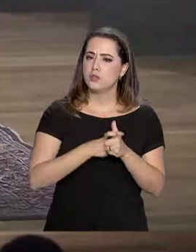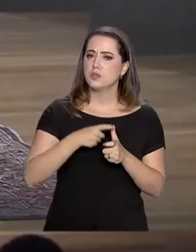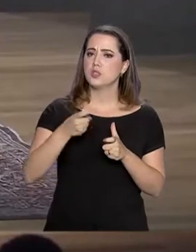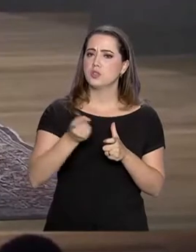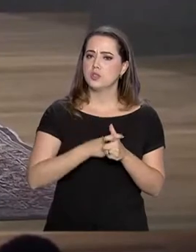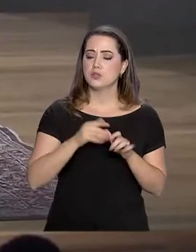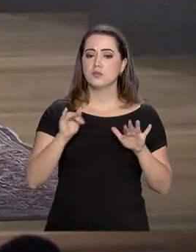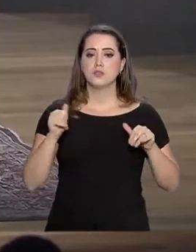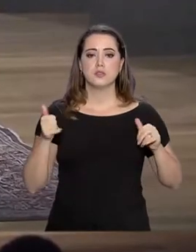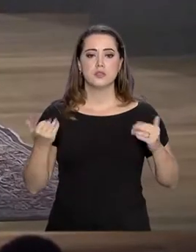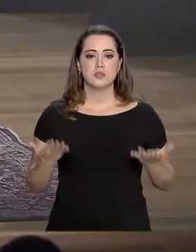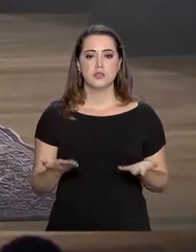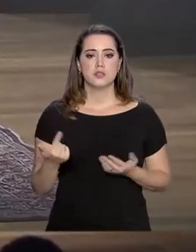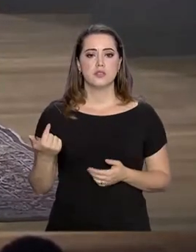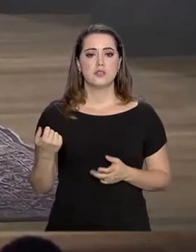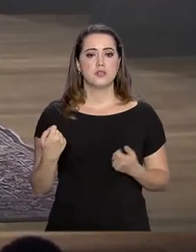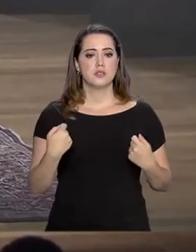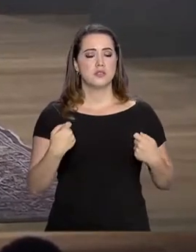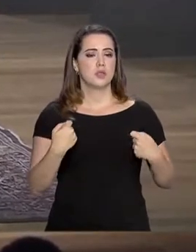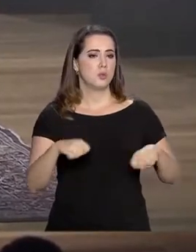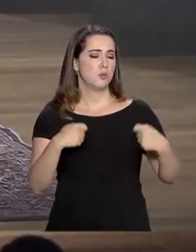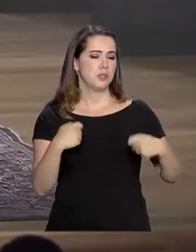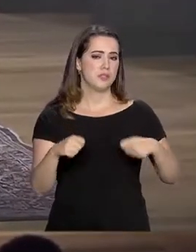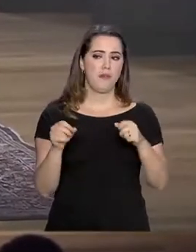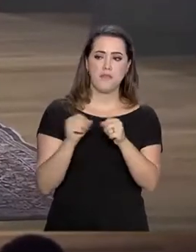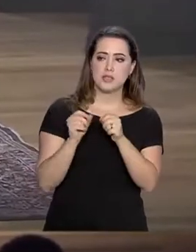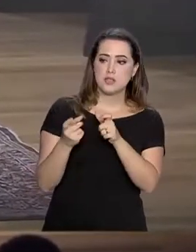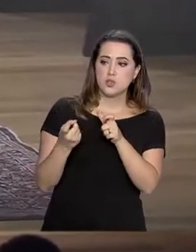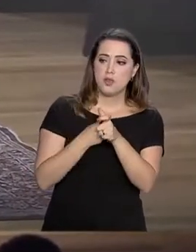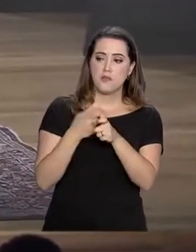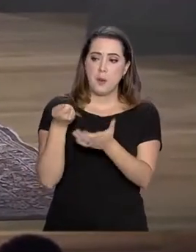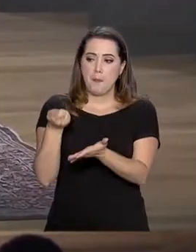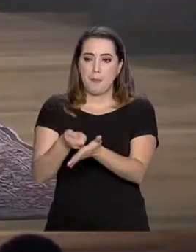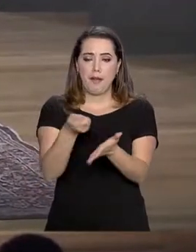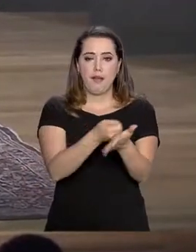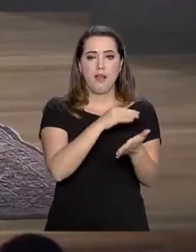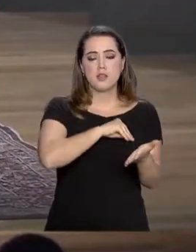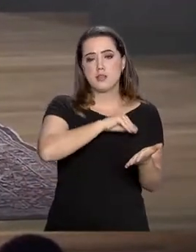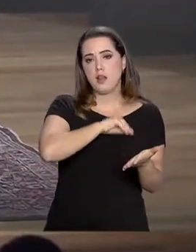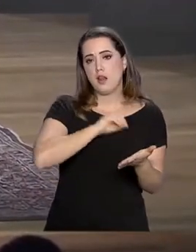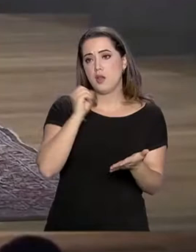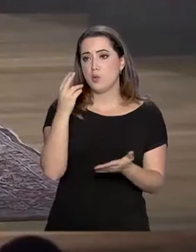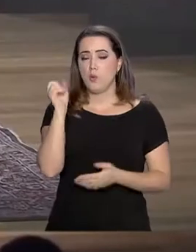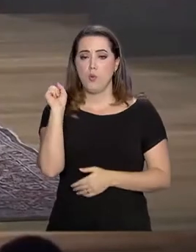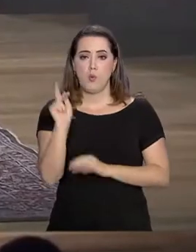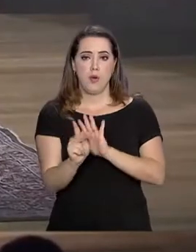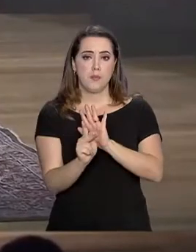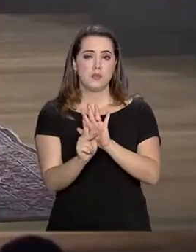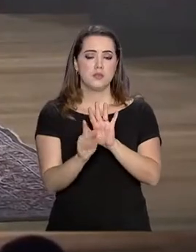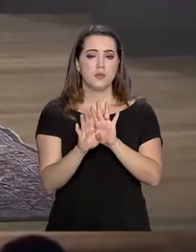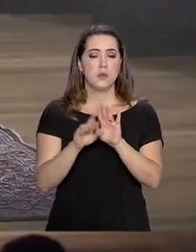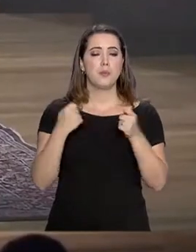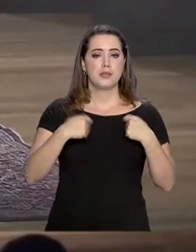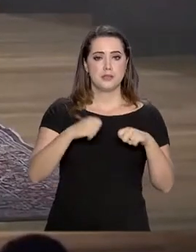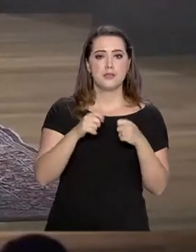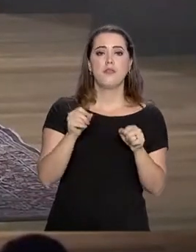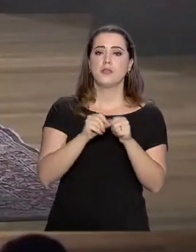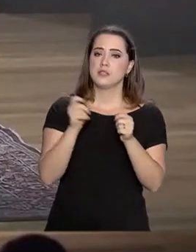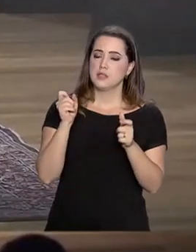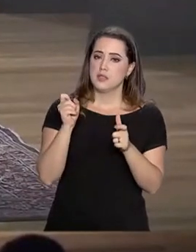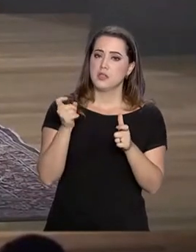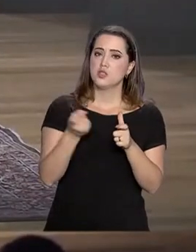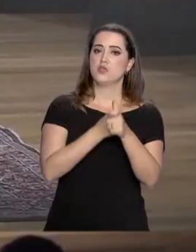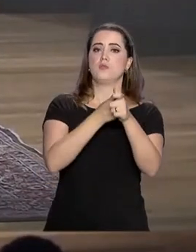Pois, se não precisamos fazer dívida para pagar salários ou aposentadorias, precisamos fazer